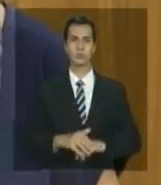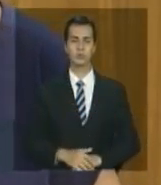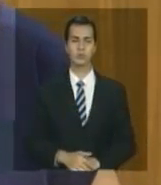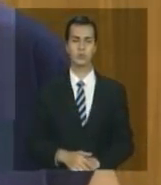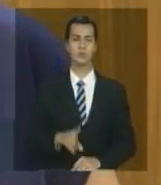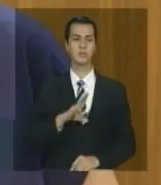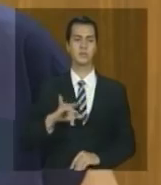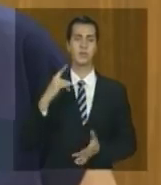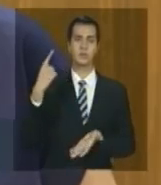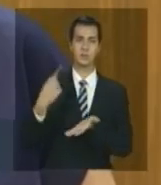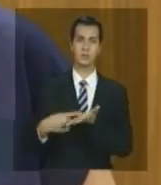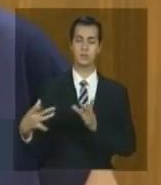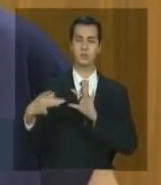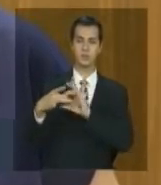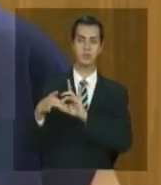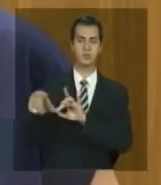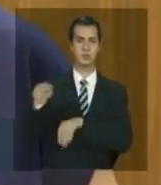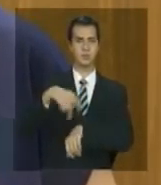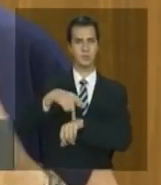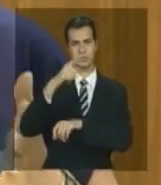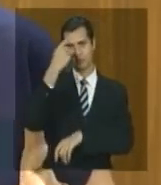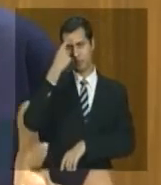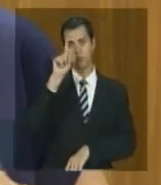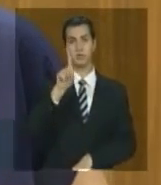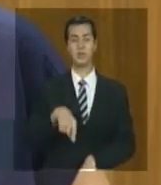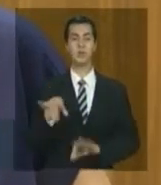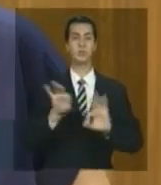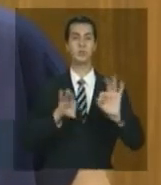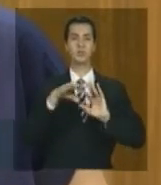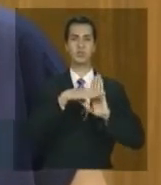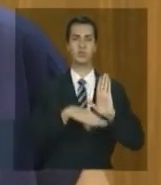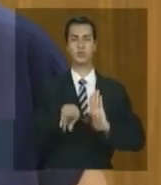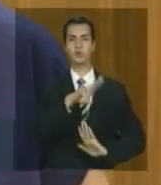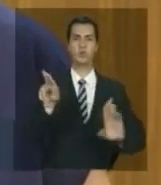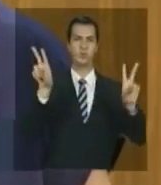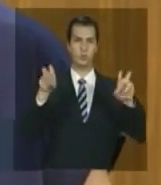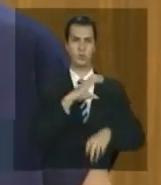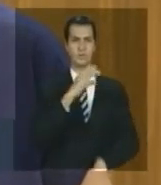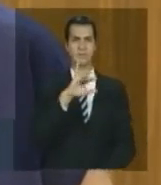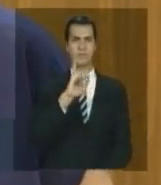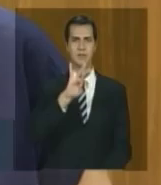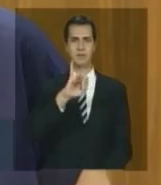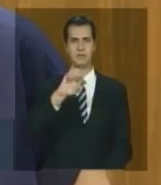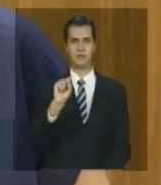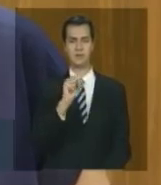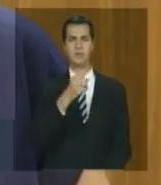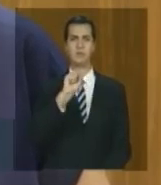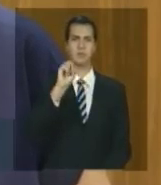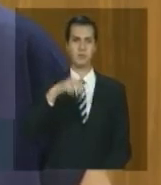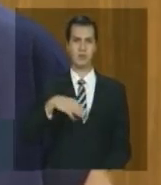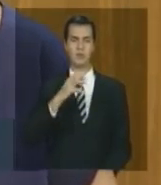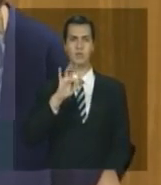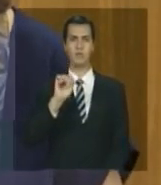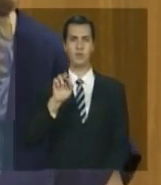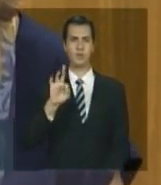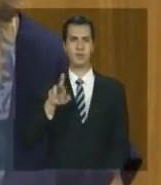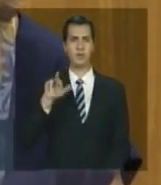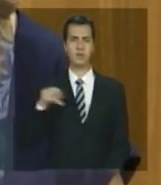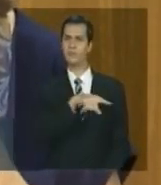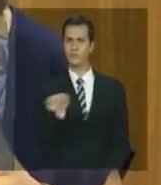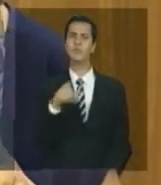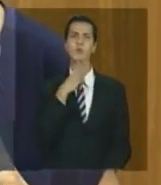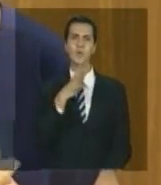a Índia do programa Ciência Sem Fronteiras. Os senhores conhecem bem esse programa prioritário da presidenta Dilma,